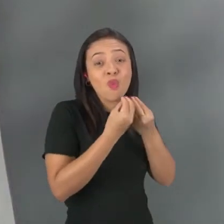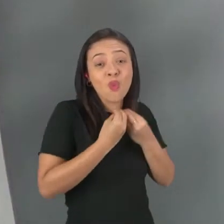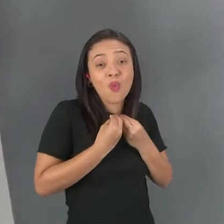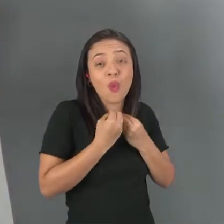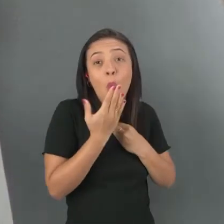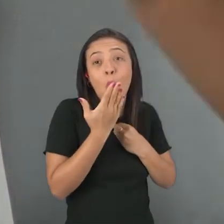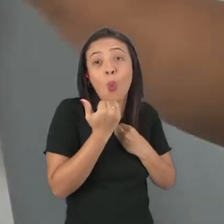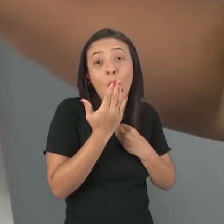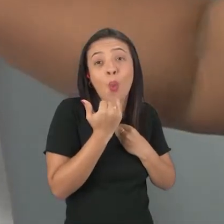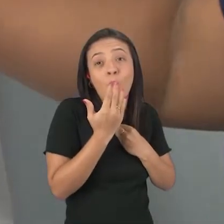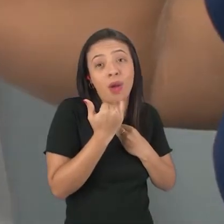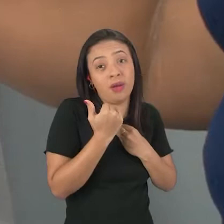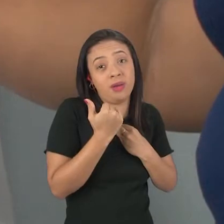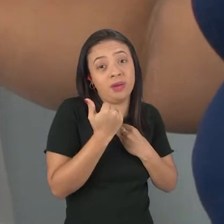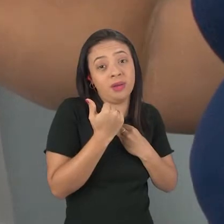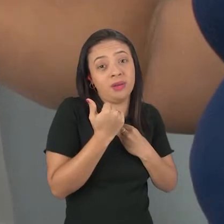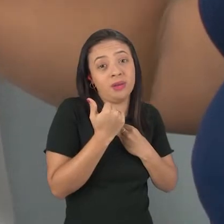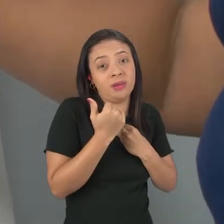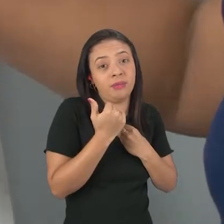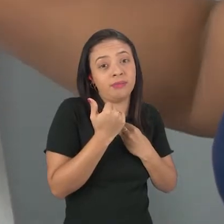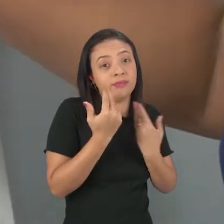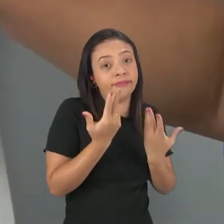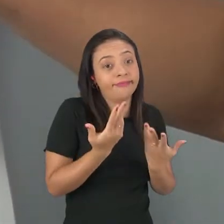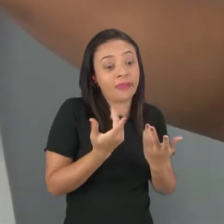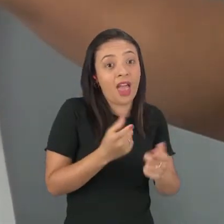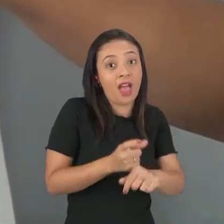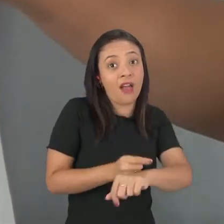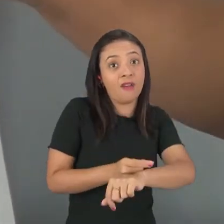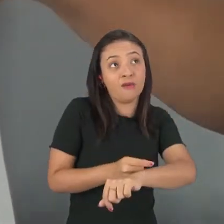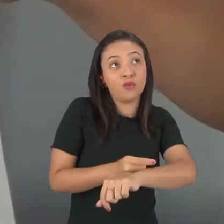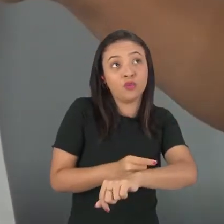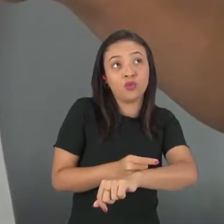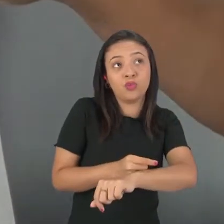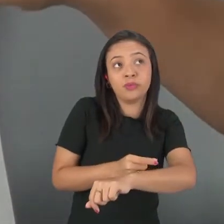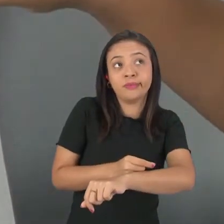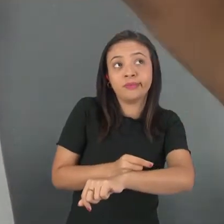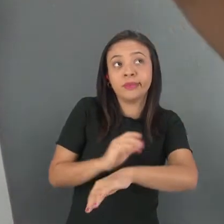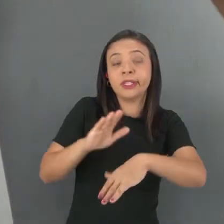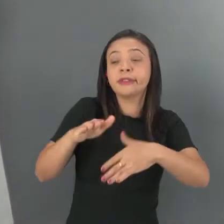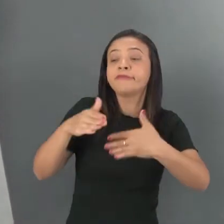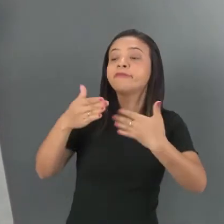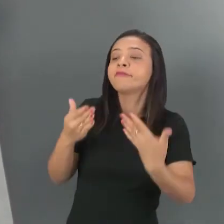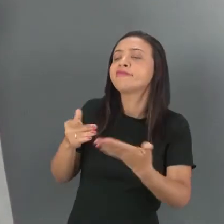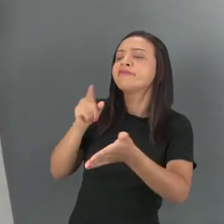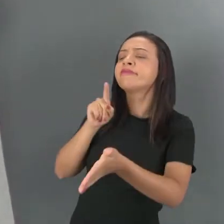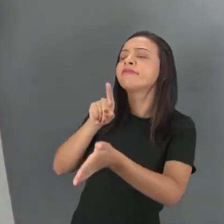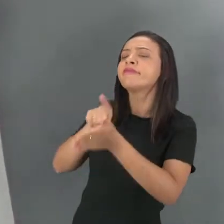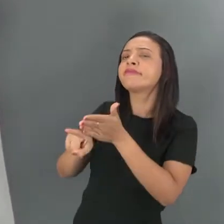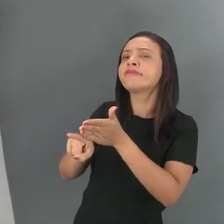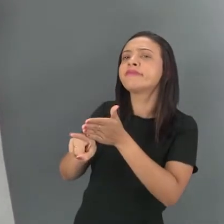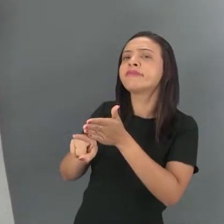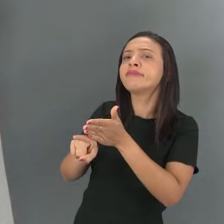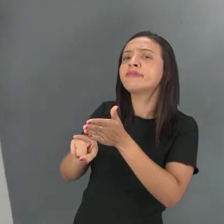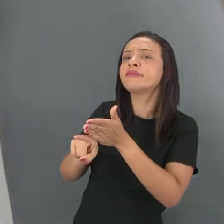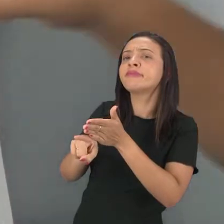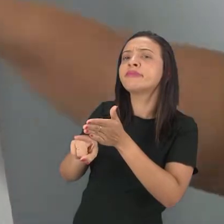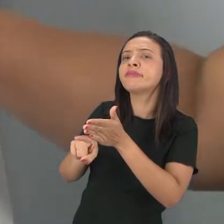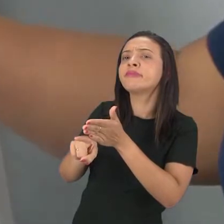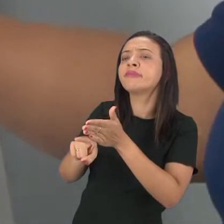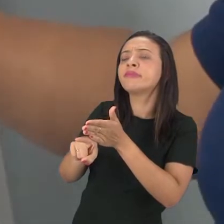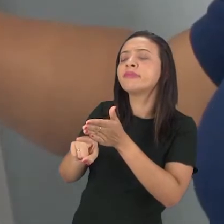o que comer e a formiga então perguntou a